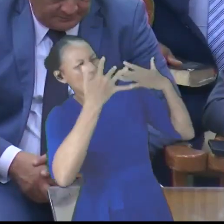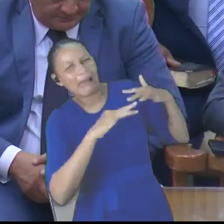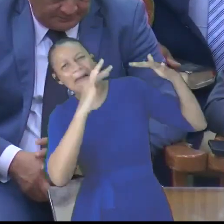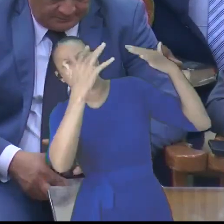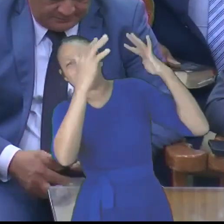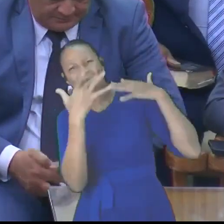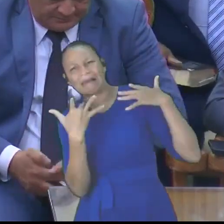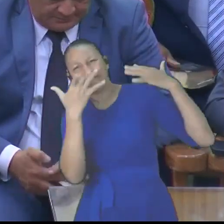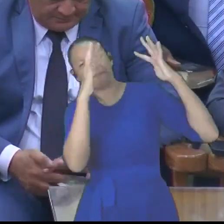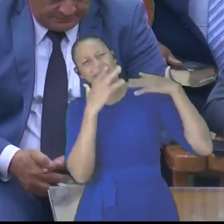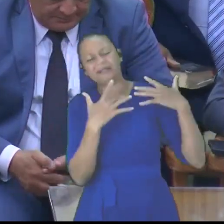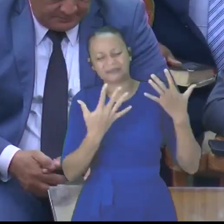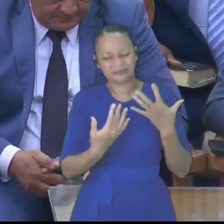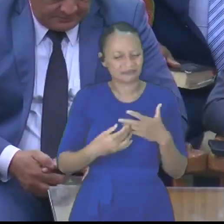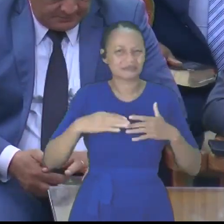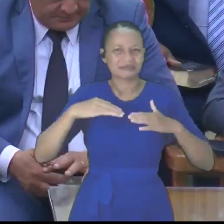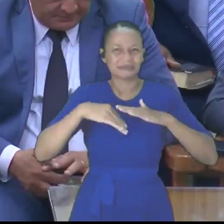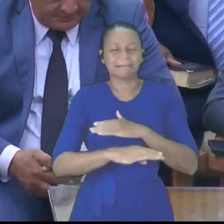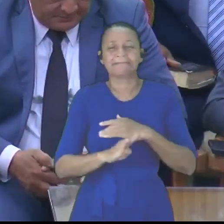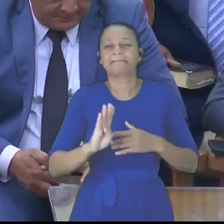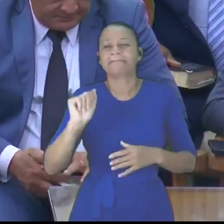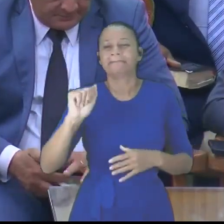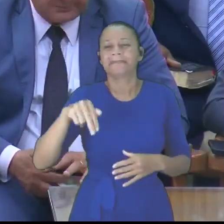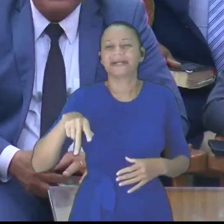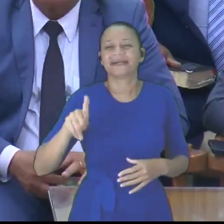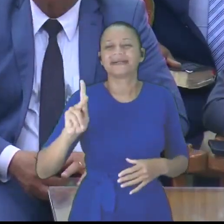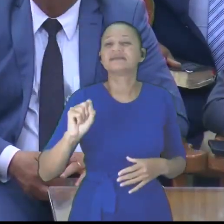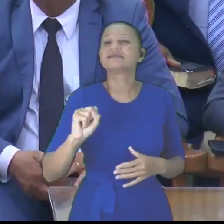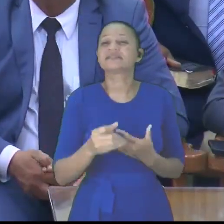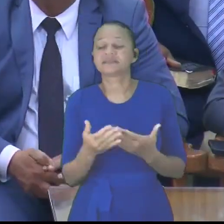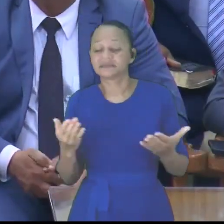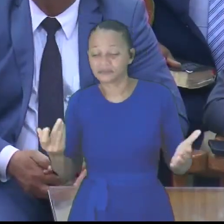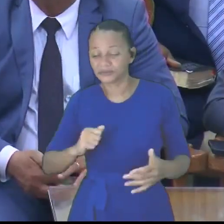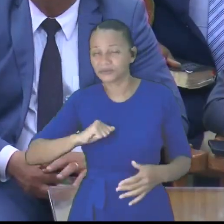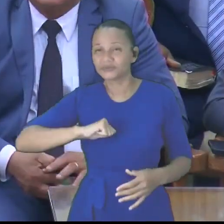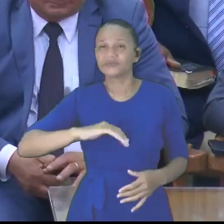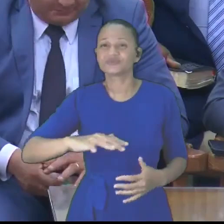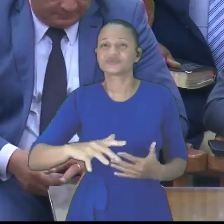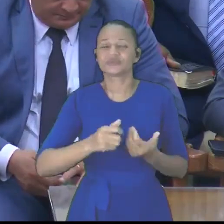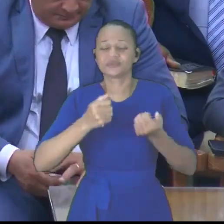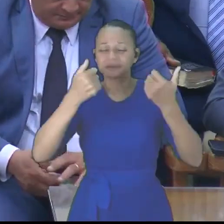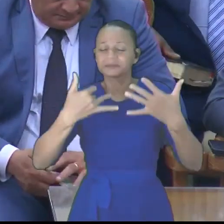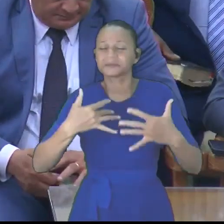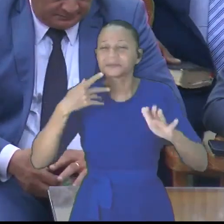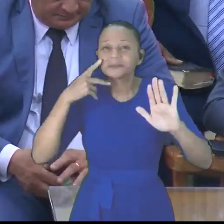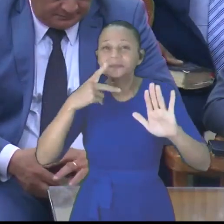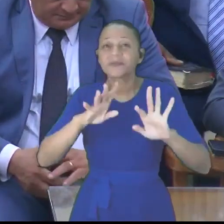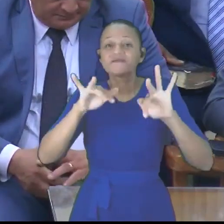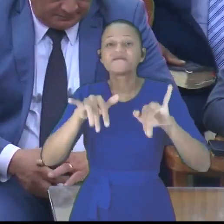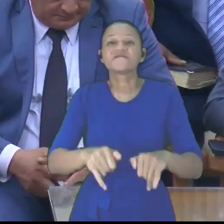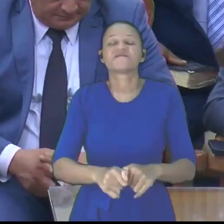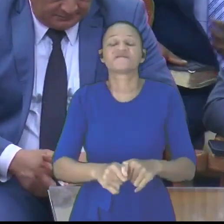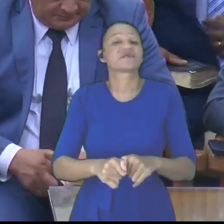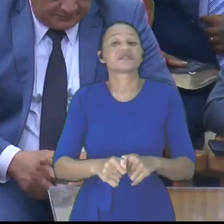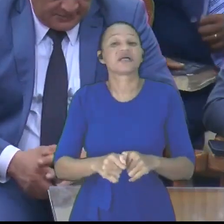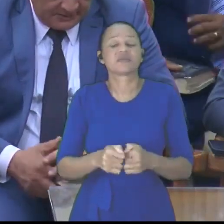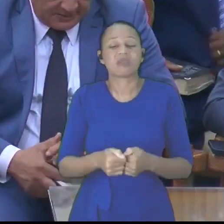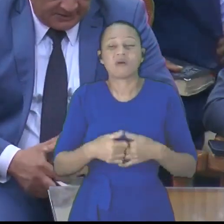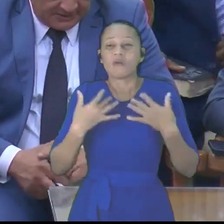as nossas cabeças, dentro dos bunkers. Quando é que isso vai acontecer, que Joel profetizou? No final da